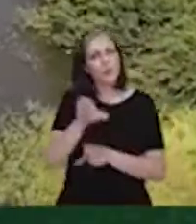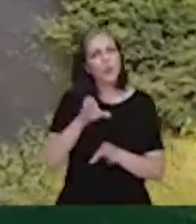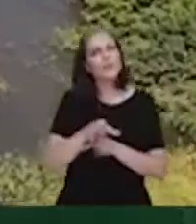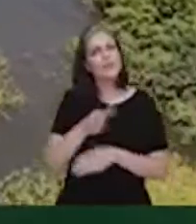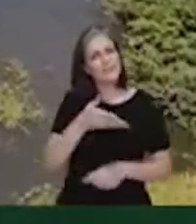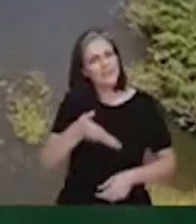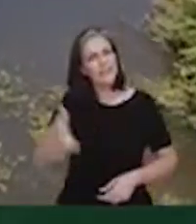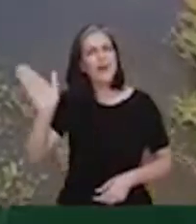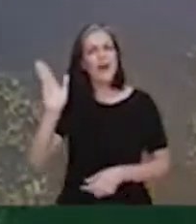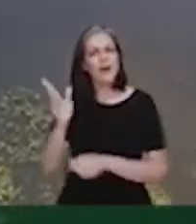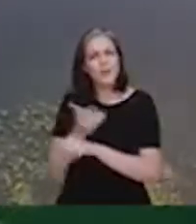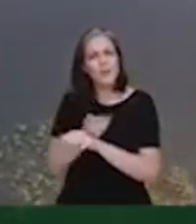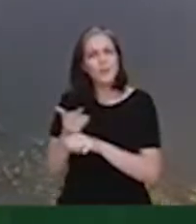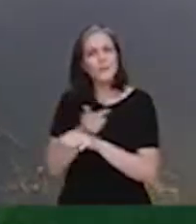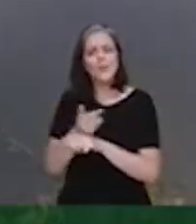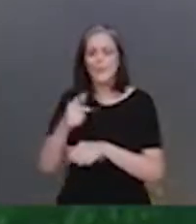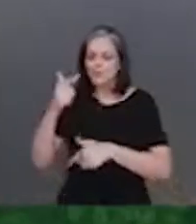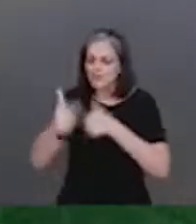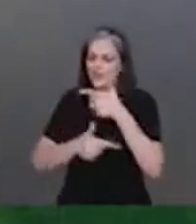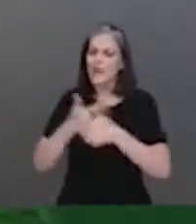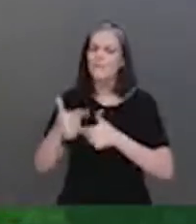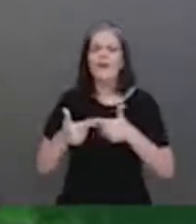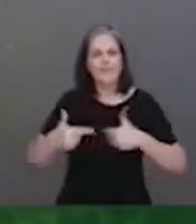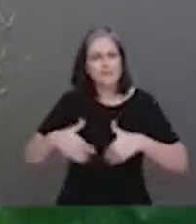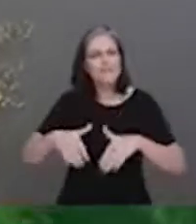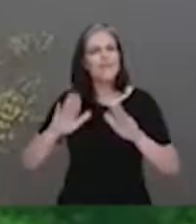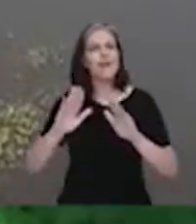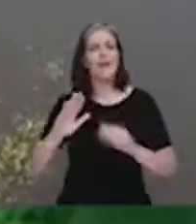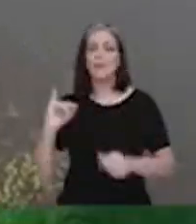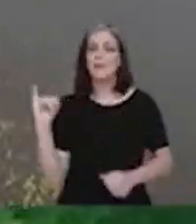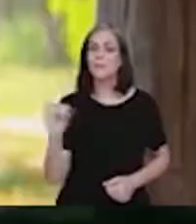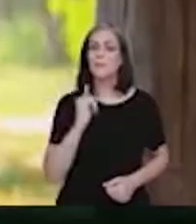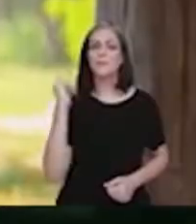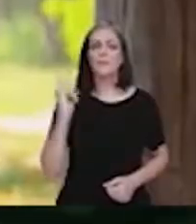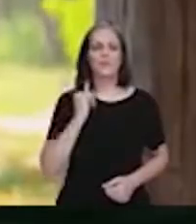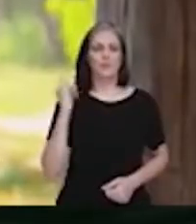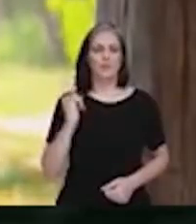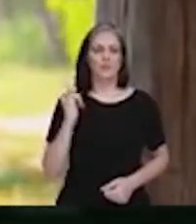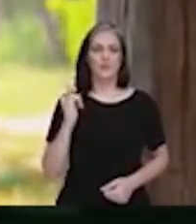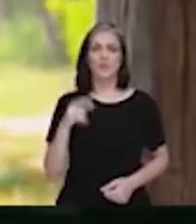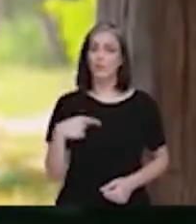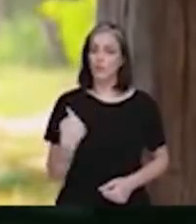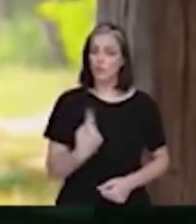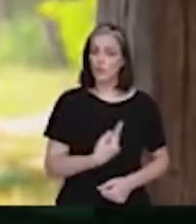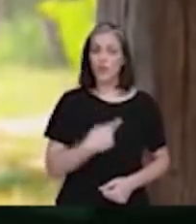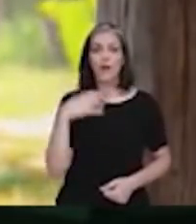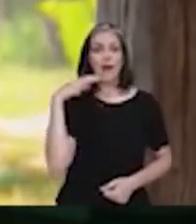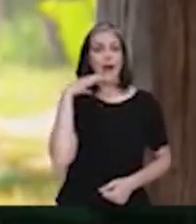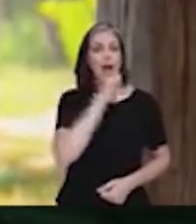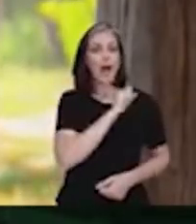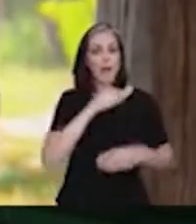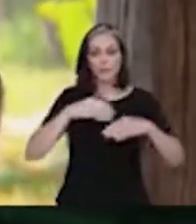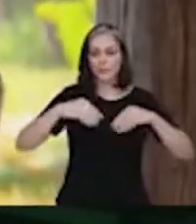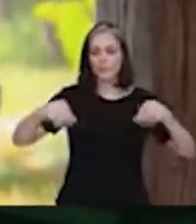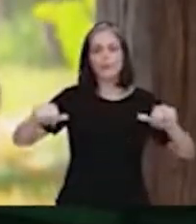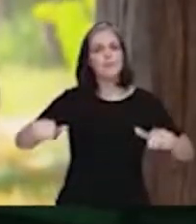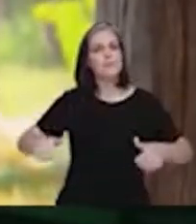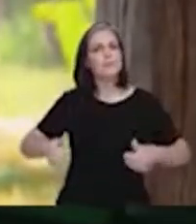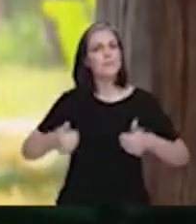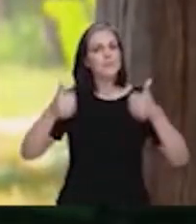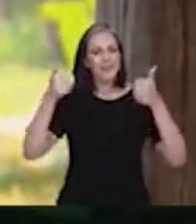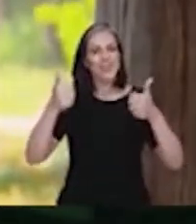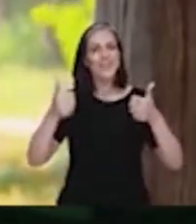eu indicaria que estou nem conhecimento faça um trabalho porque é primeiro a gente obtém um benefício imediato